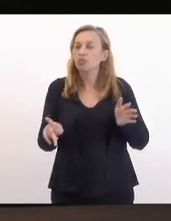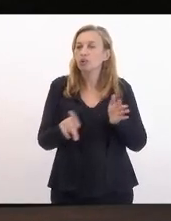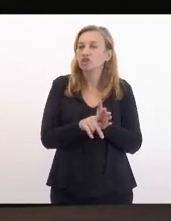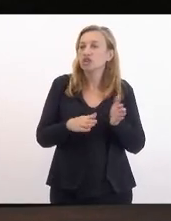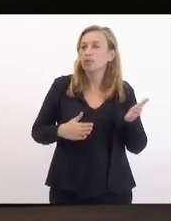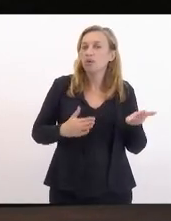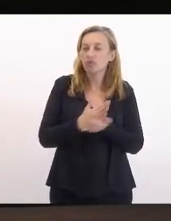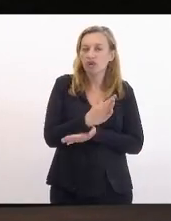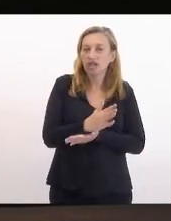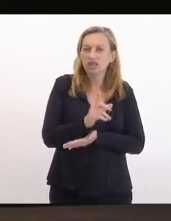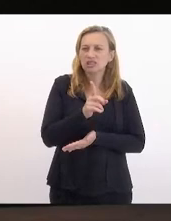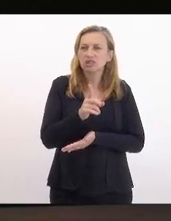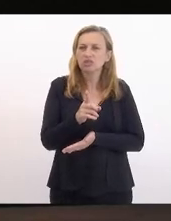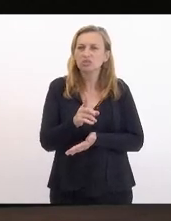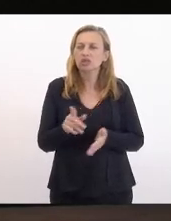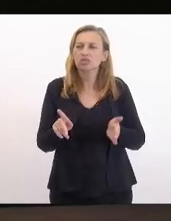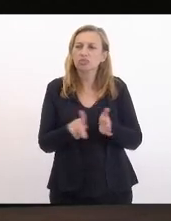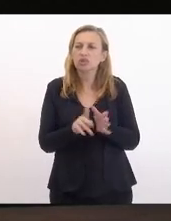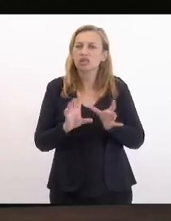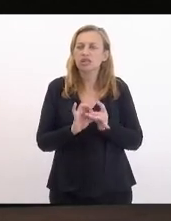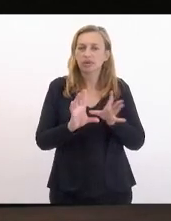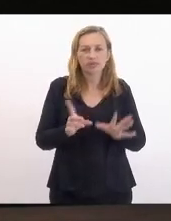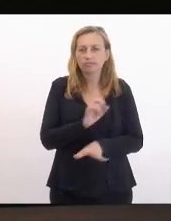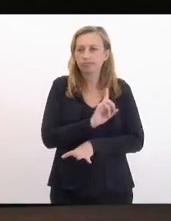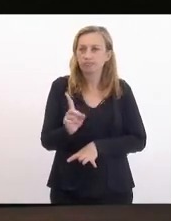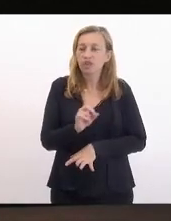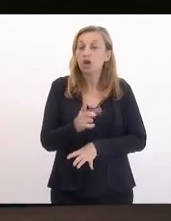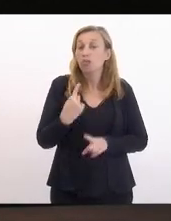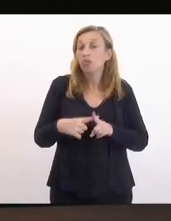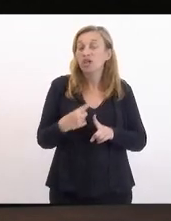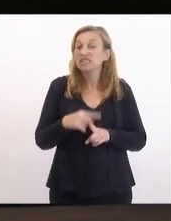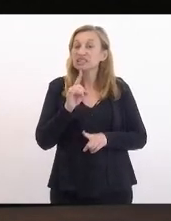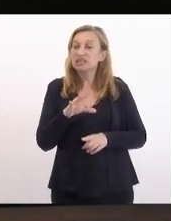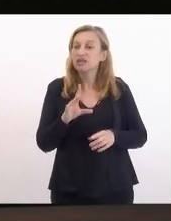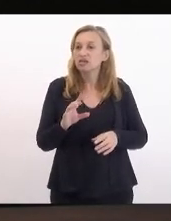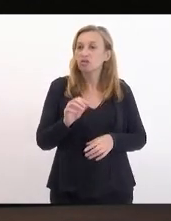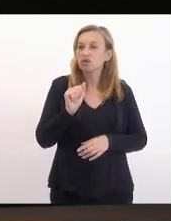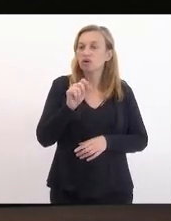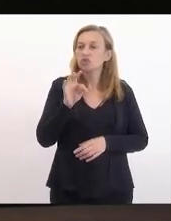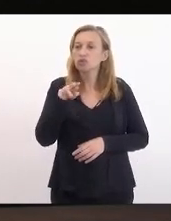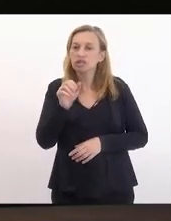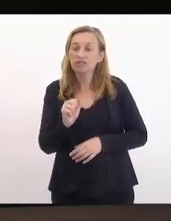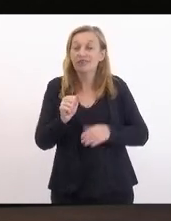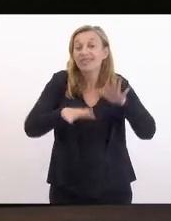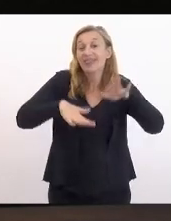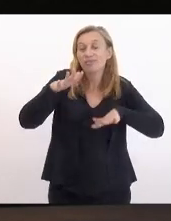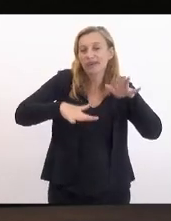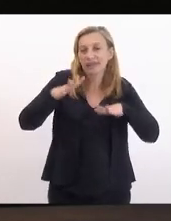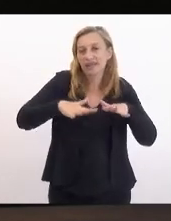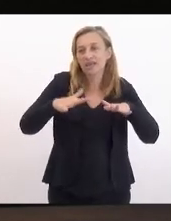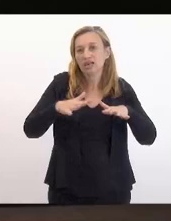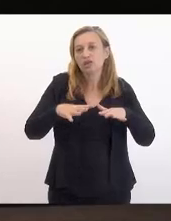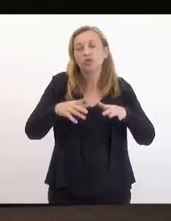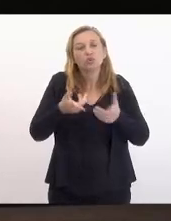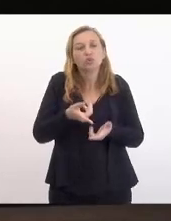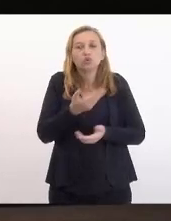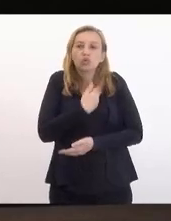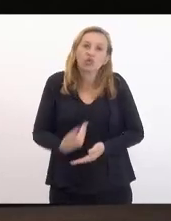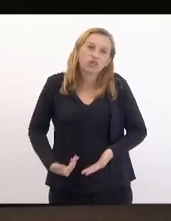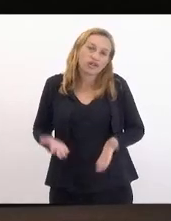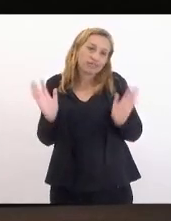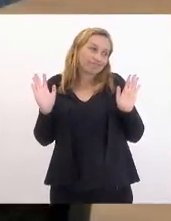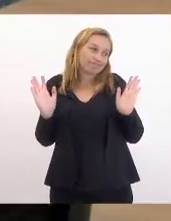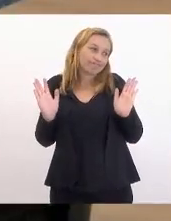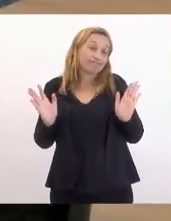e não seja um projeto autorizativo porque se for autorizativo vai depender do governo se você depender do